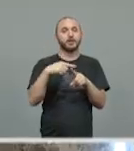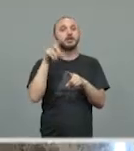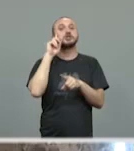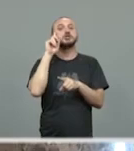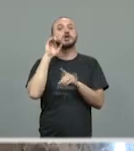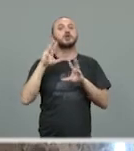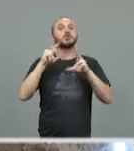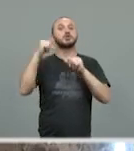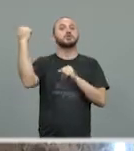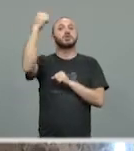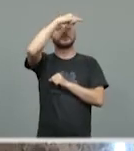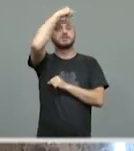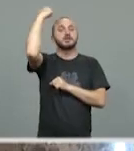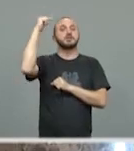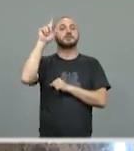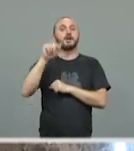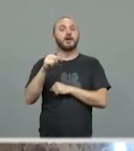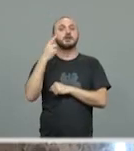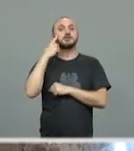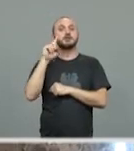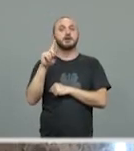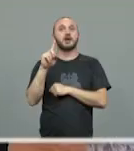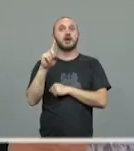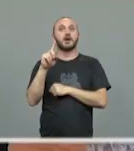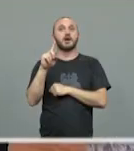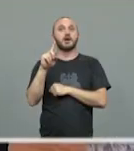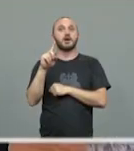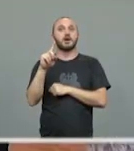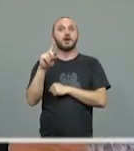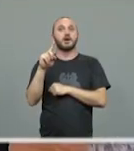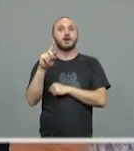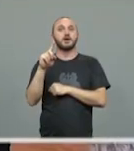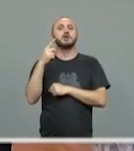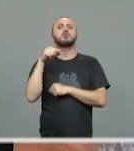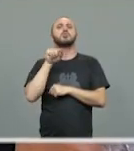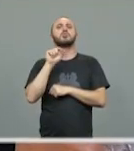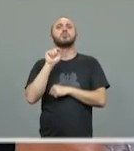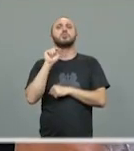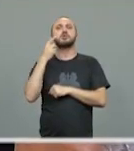os santos por excelência é, que dia que é?